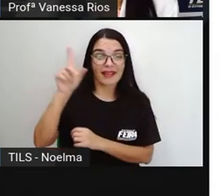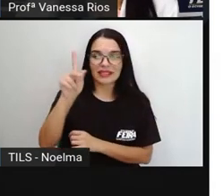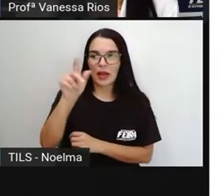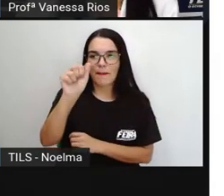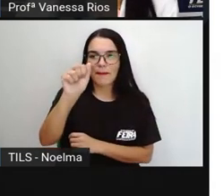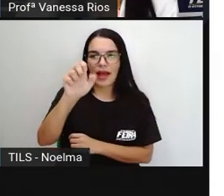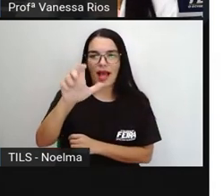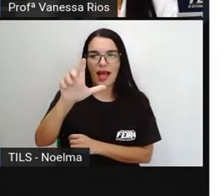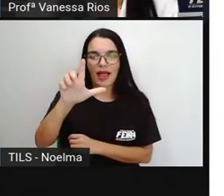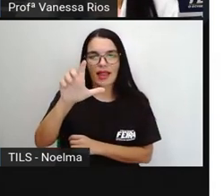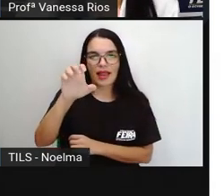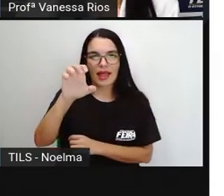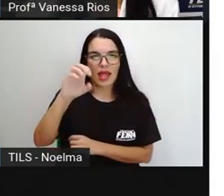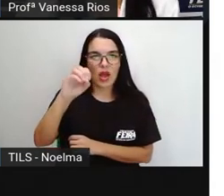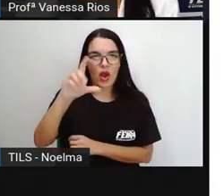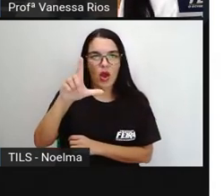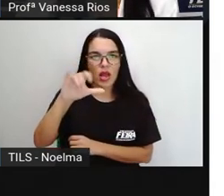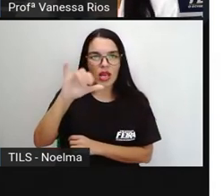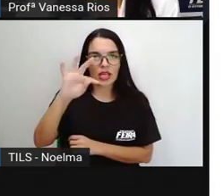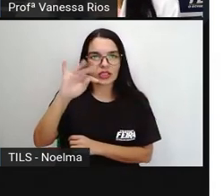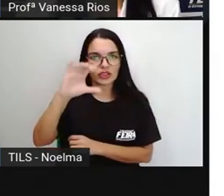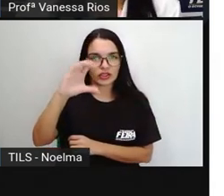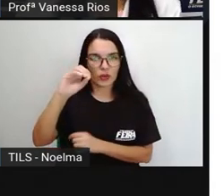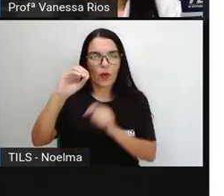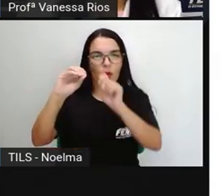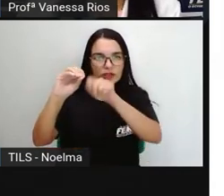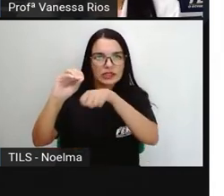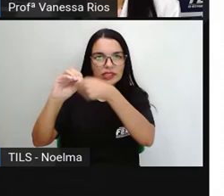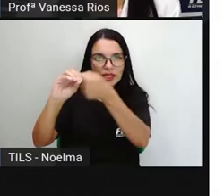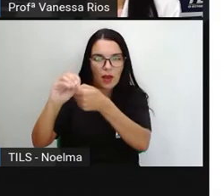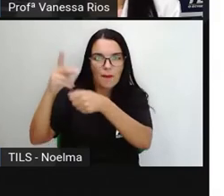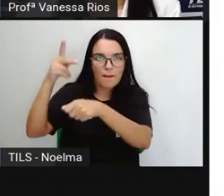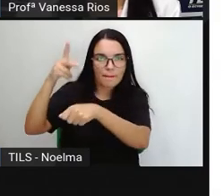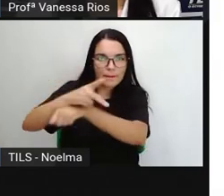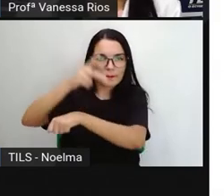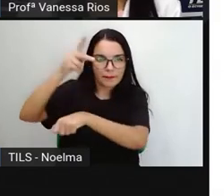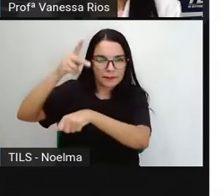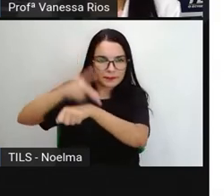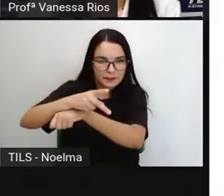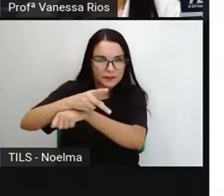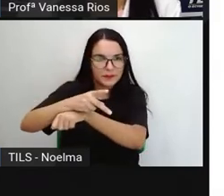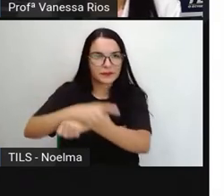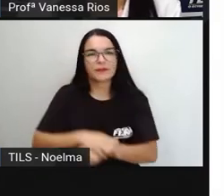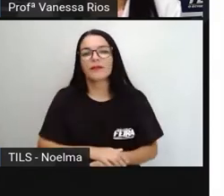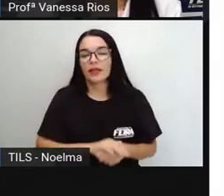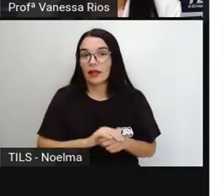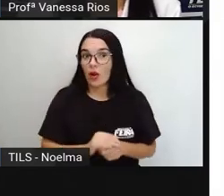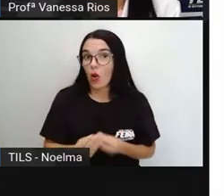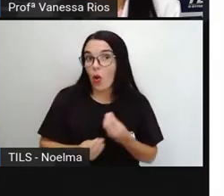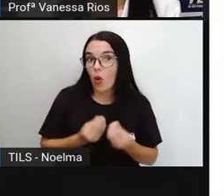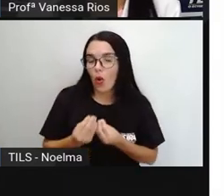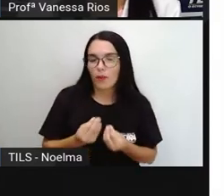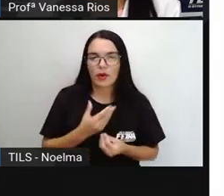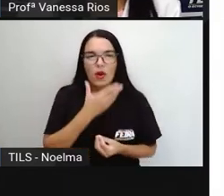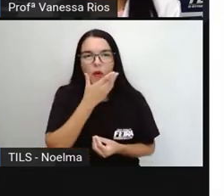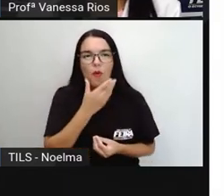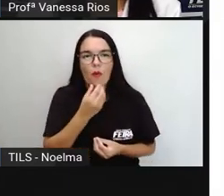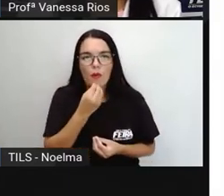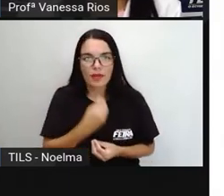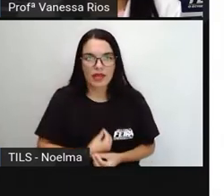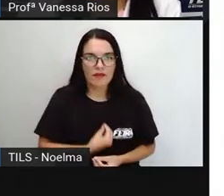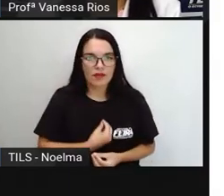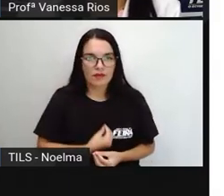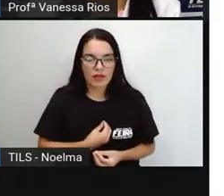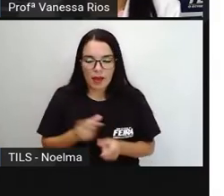no paleolítico, o homem vivia em pequenos grupos, habitava as cavernas e dependia da caça e coleta para a